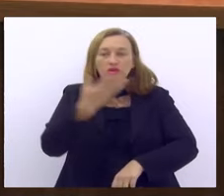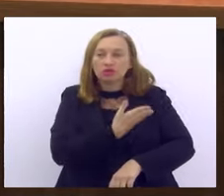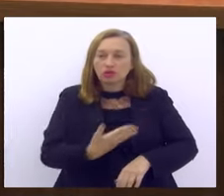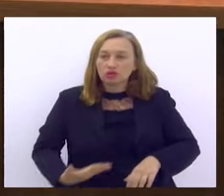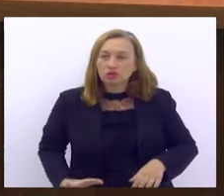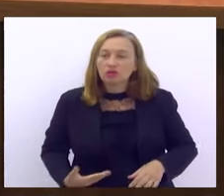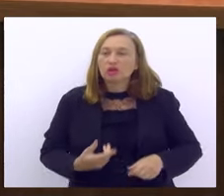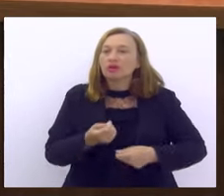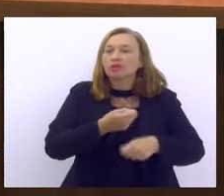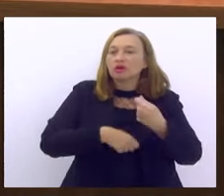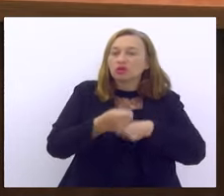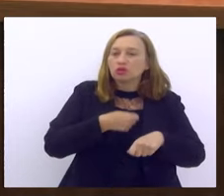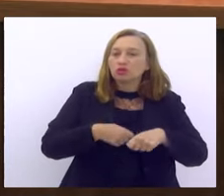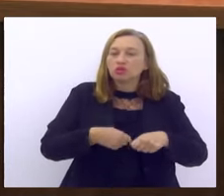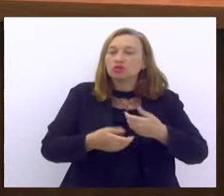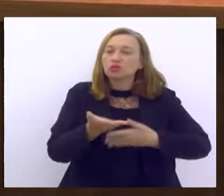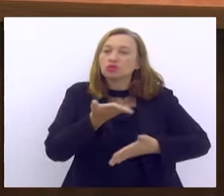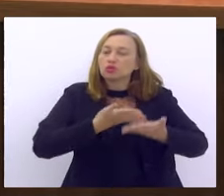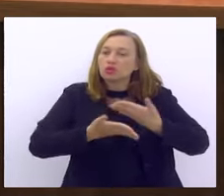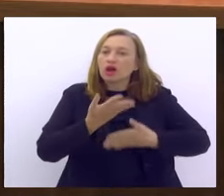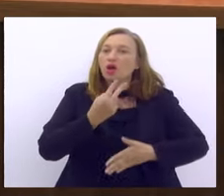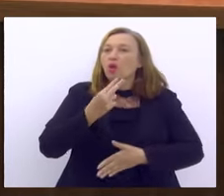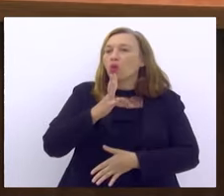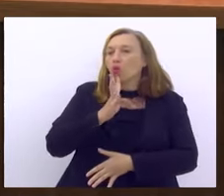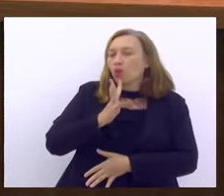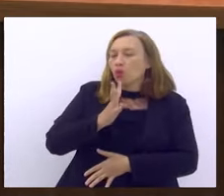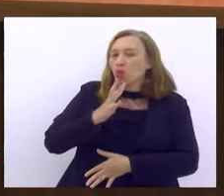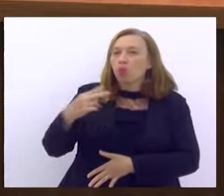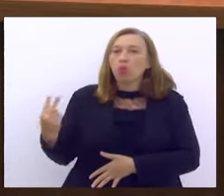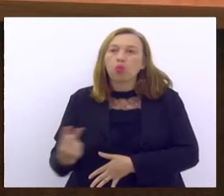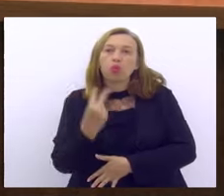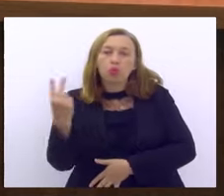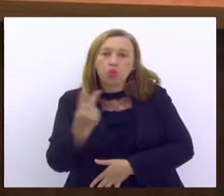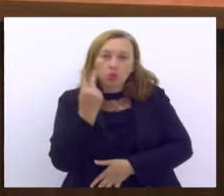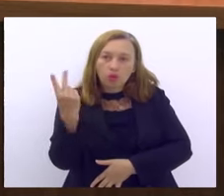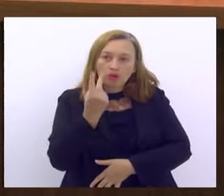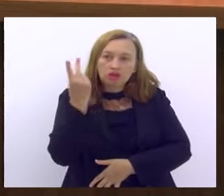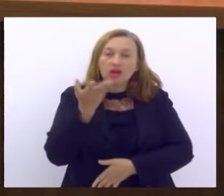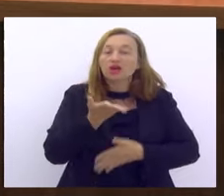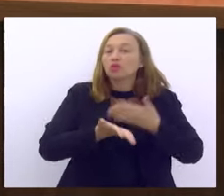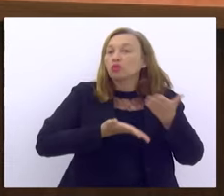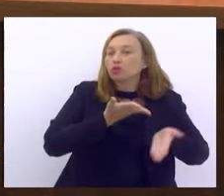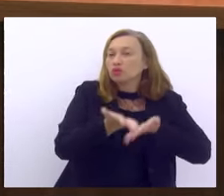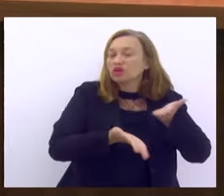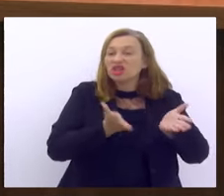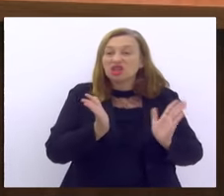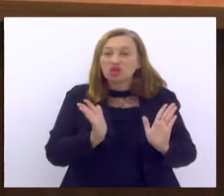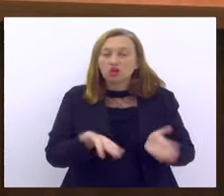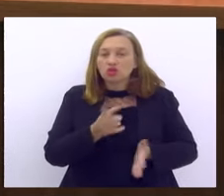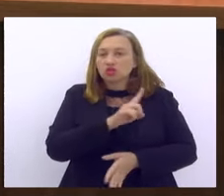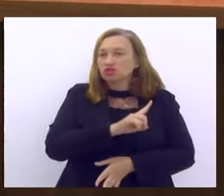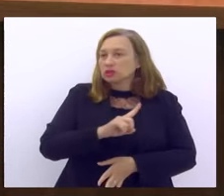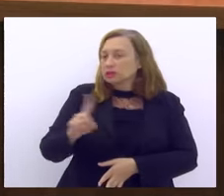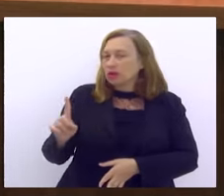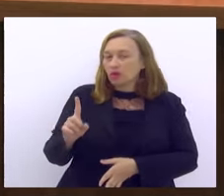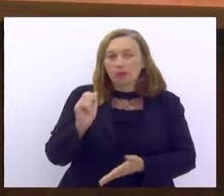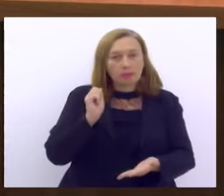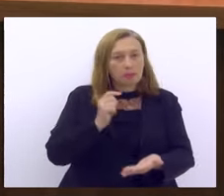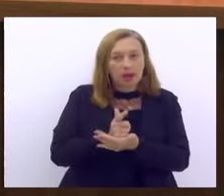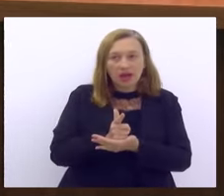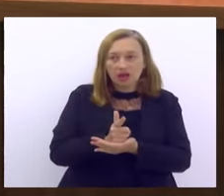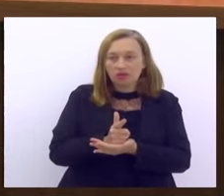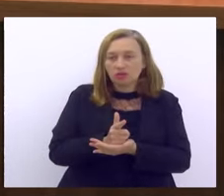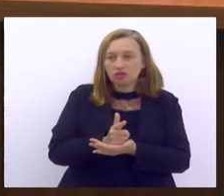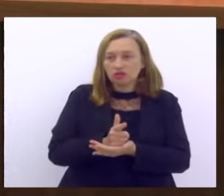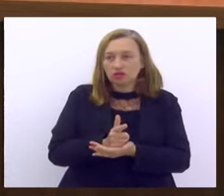para a economia do cuidado reconhecer e valorizar esse cuidado, que hoje não é remunerado para